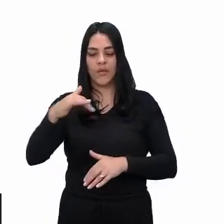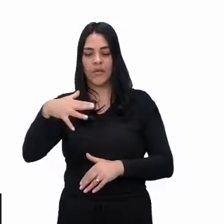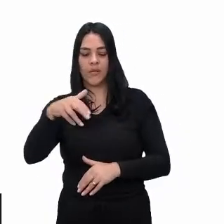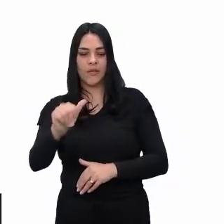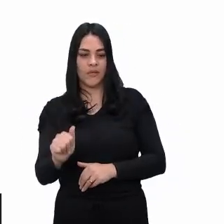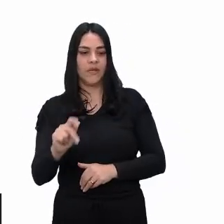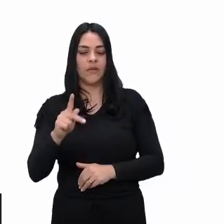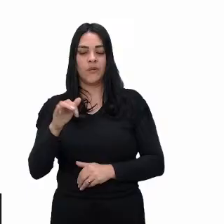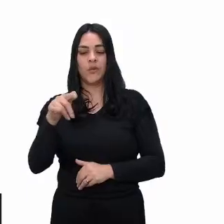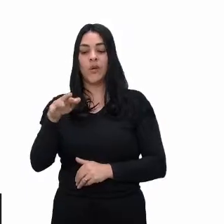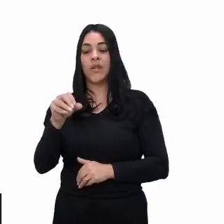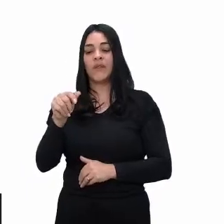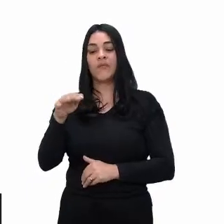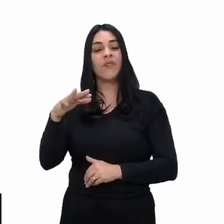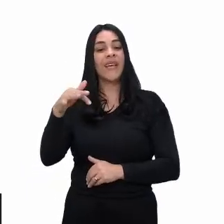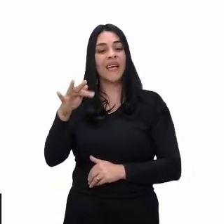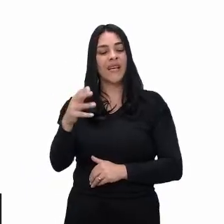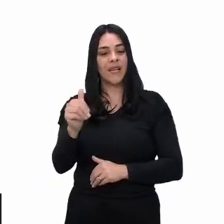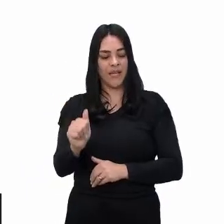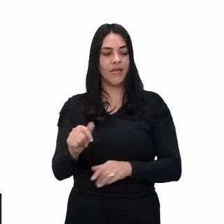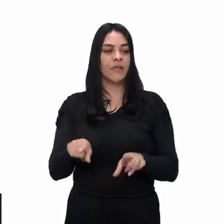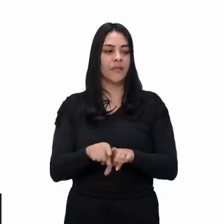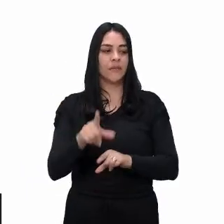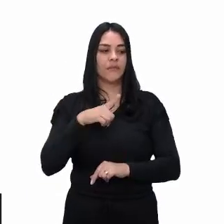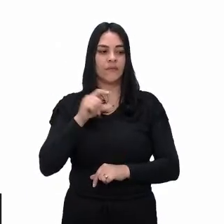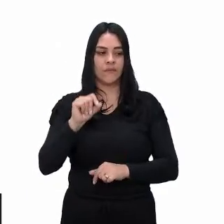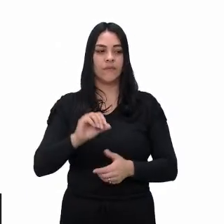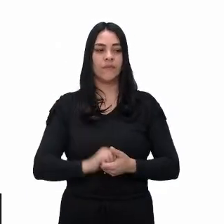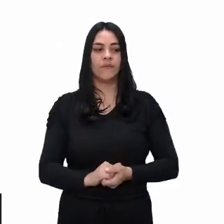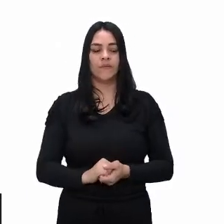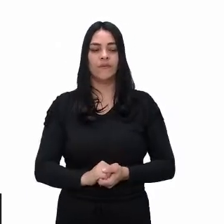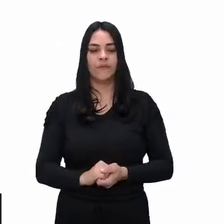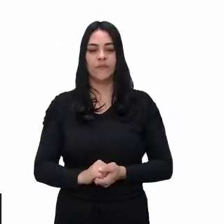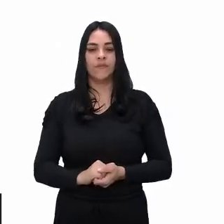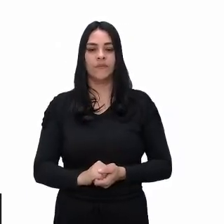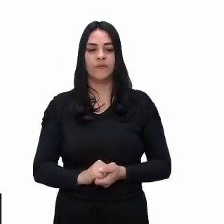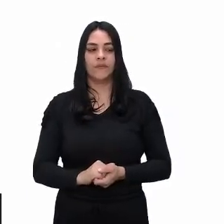Marinha do Litoral, entre outros.